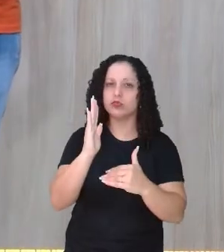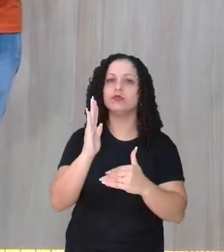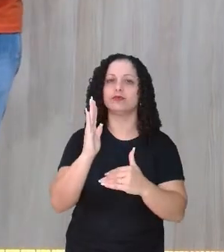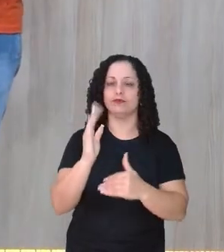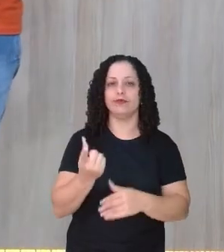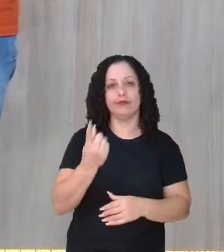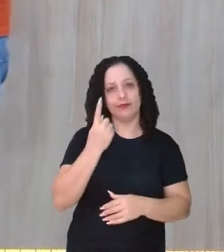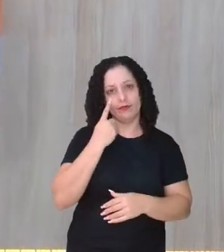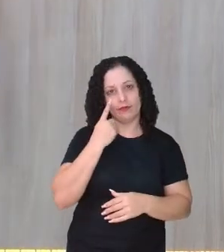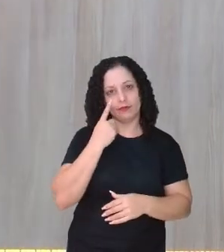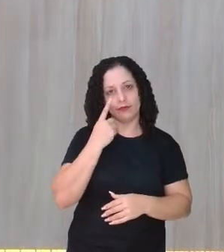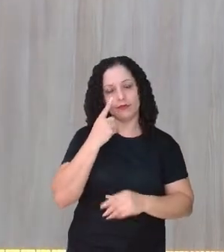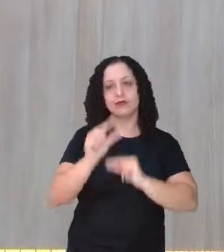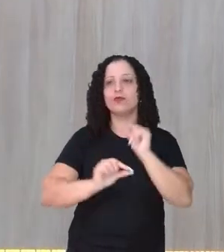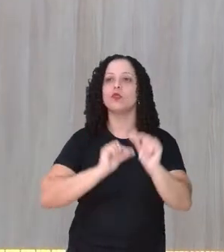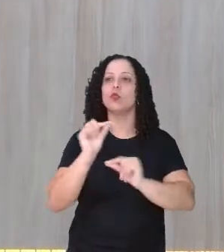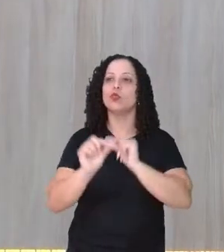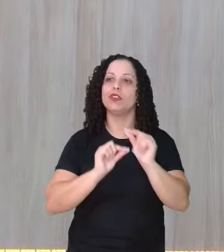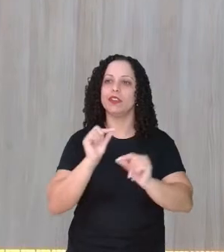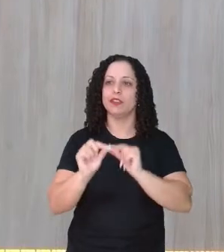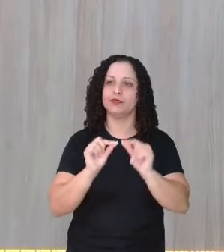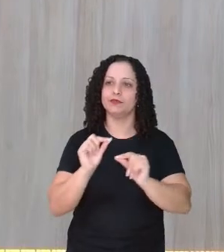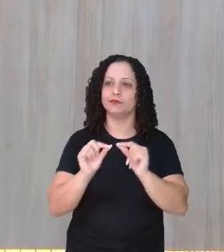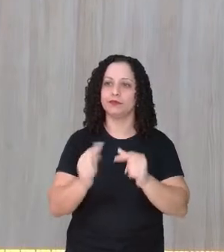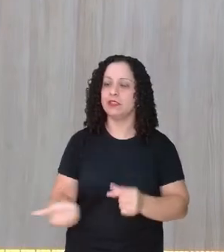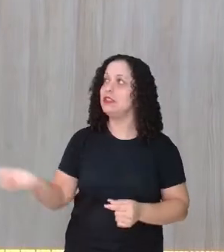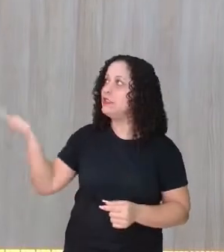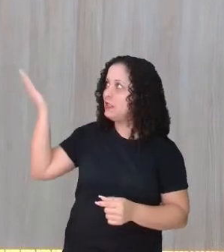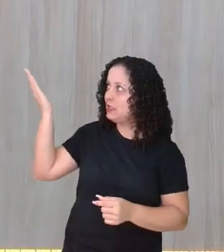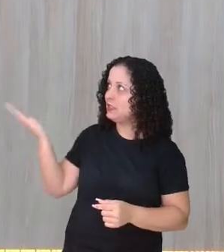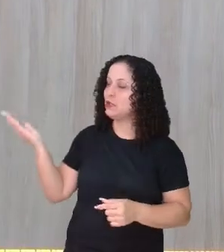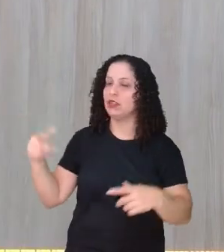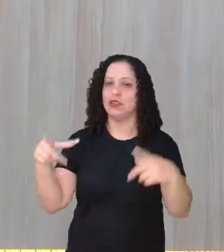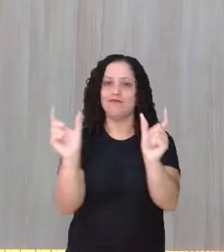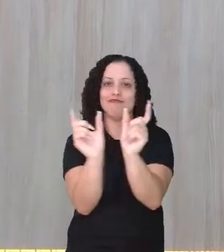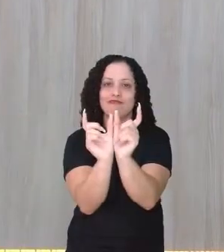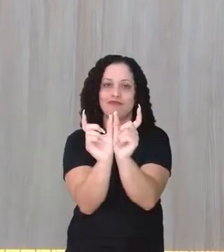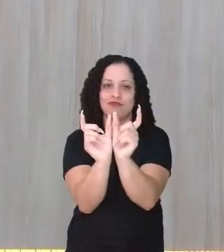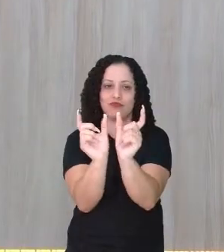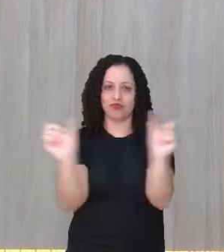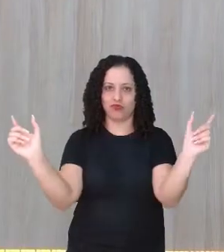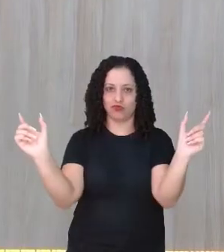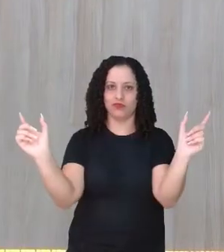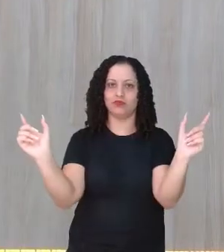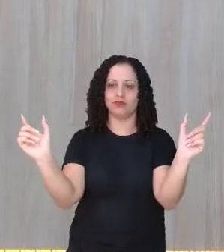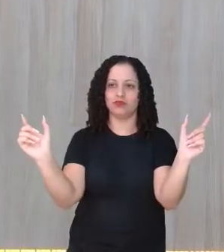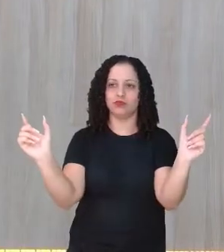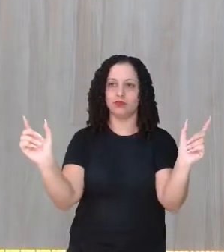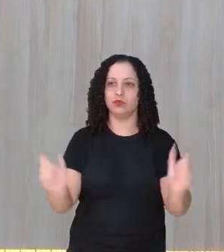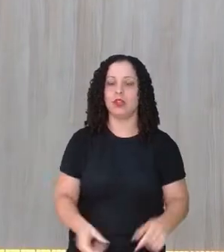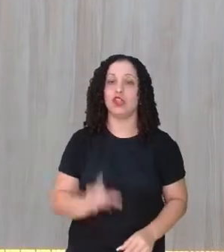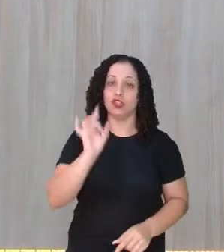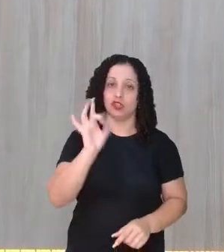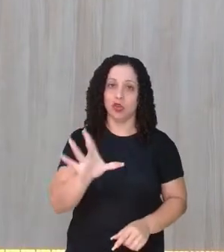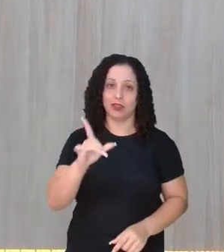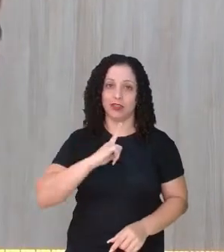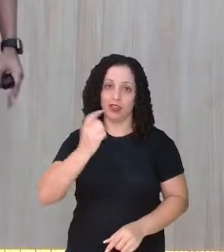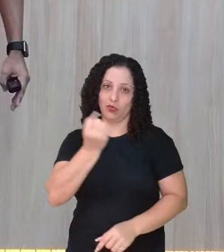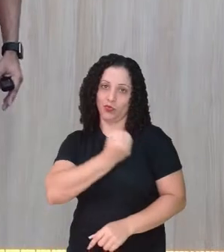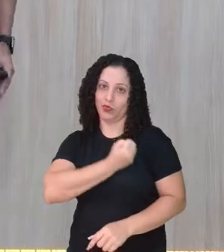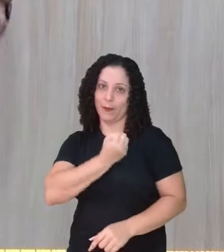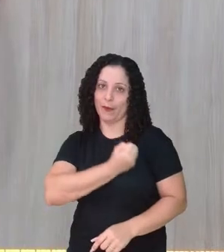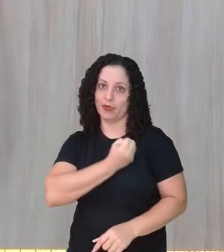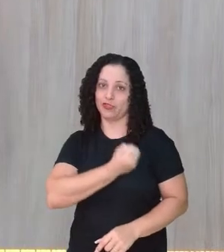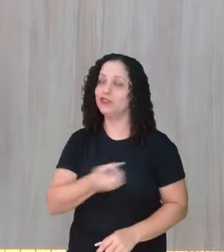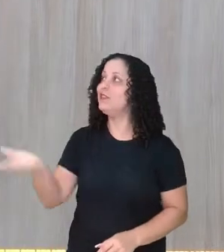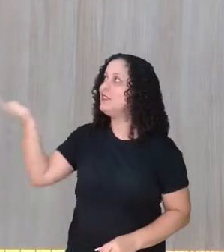gente viu aí que isso aqui é uma expressão, certo? E como só tem apenas números, a gente chama